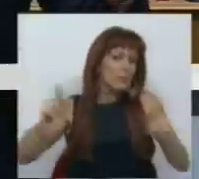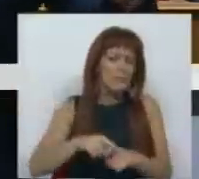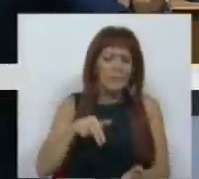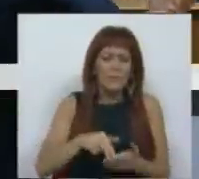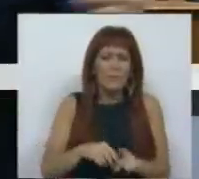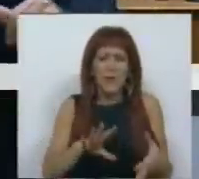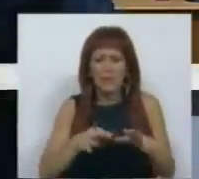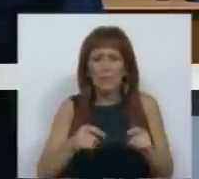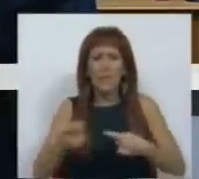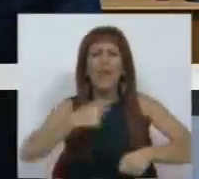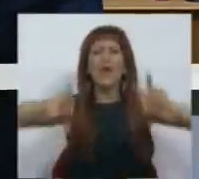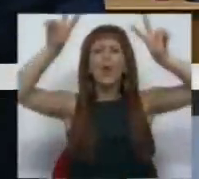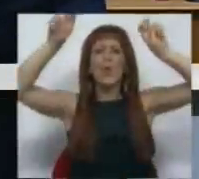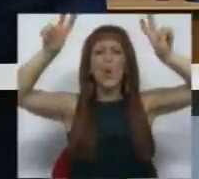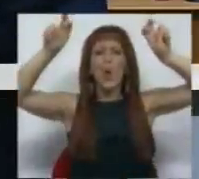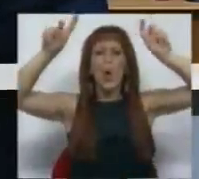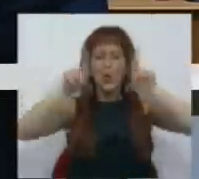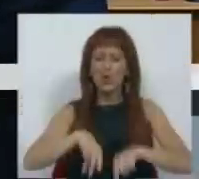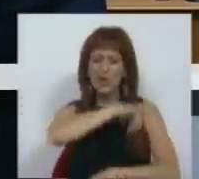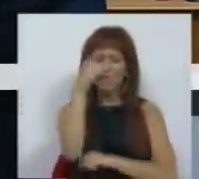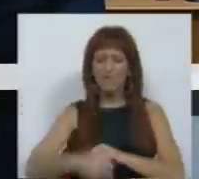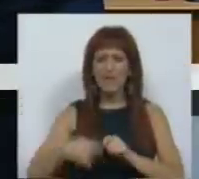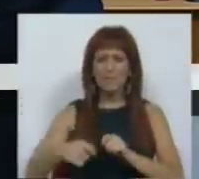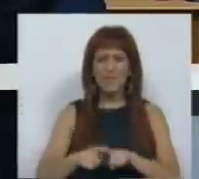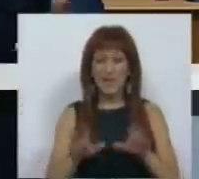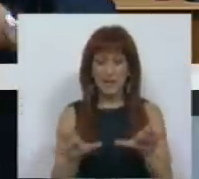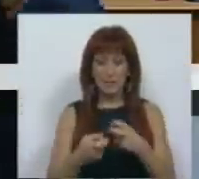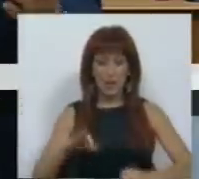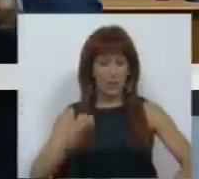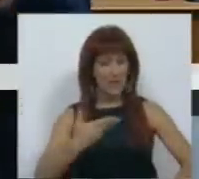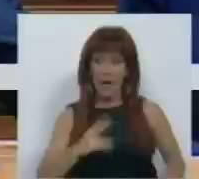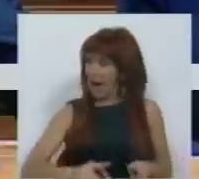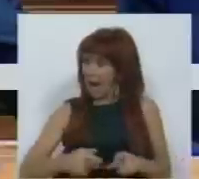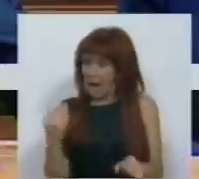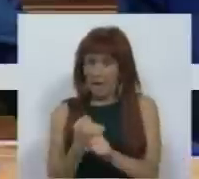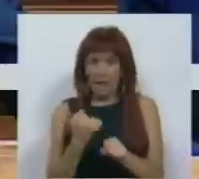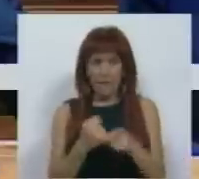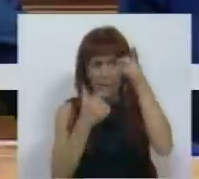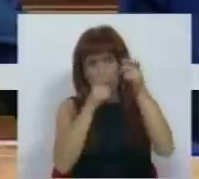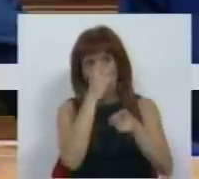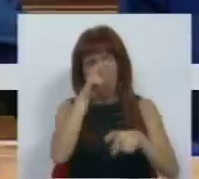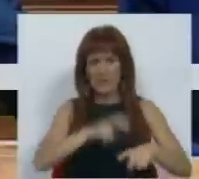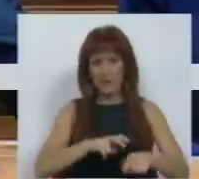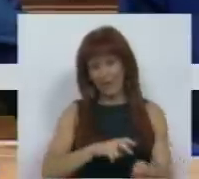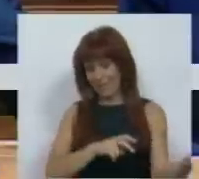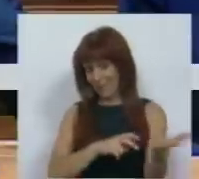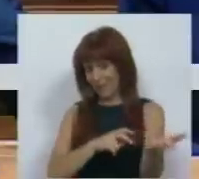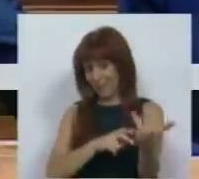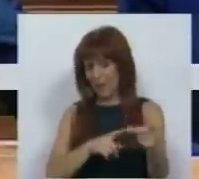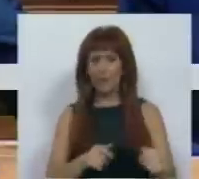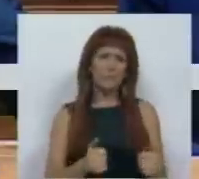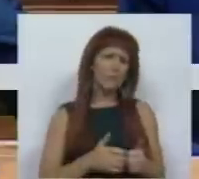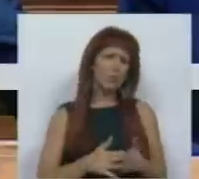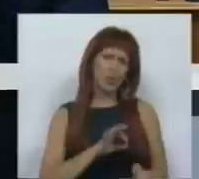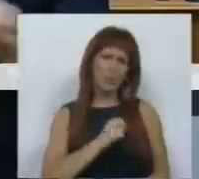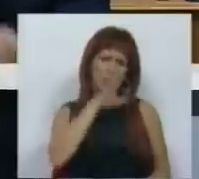presença numa loja do vice-presidente da bancada do PSD, que se altera as funções de uma pessoa que está hoje sentada aí. Em tudo isto,